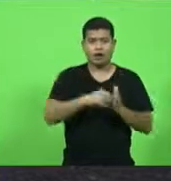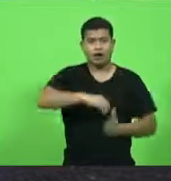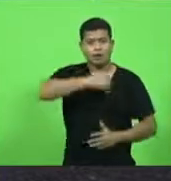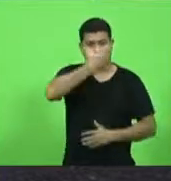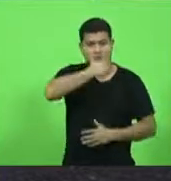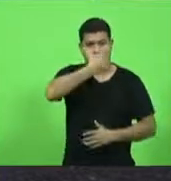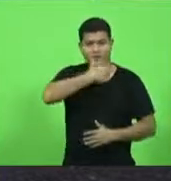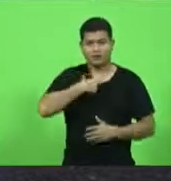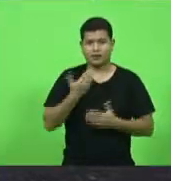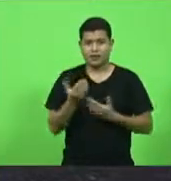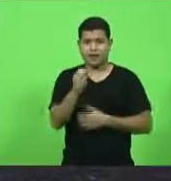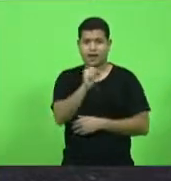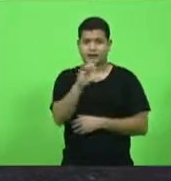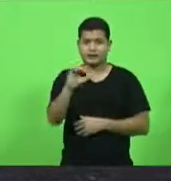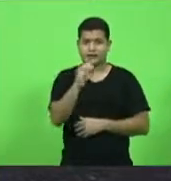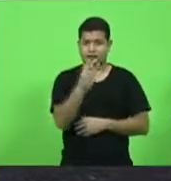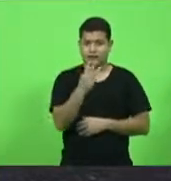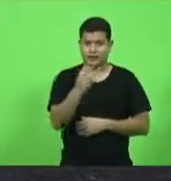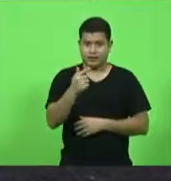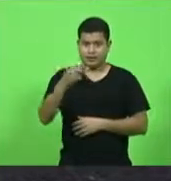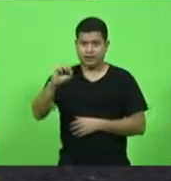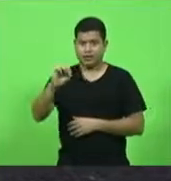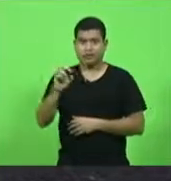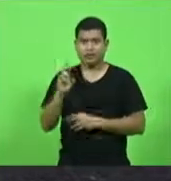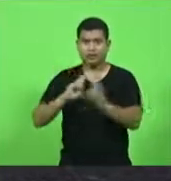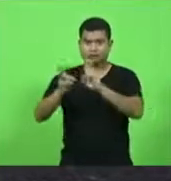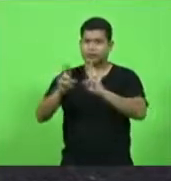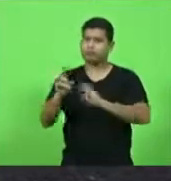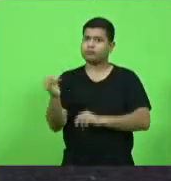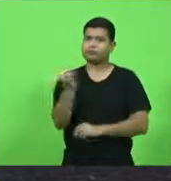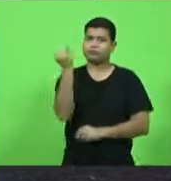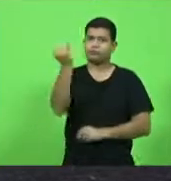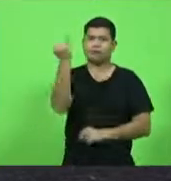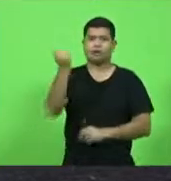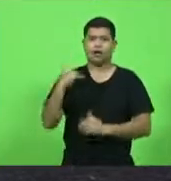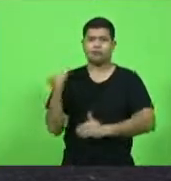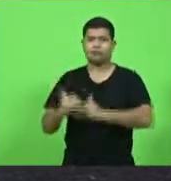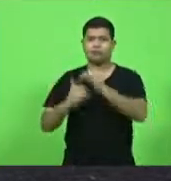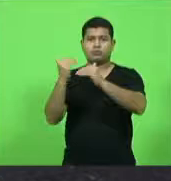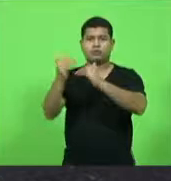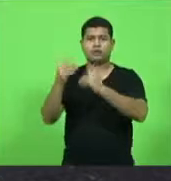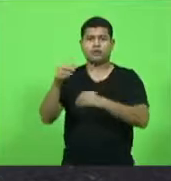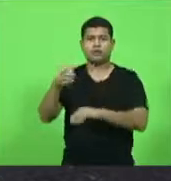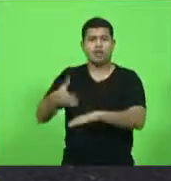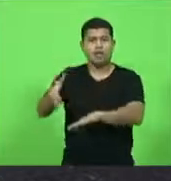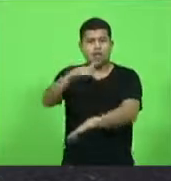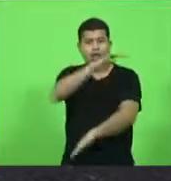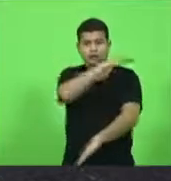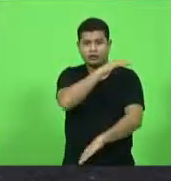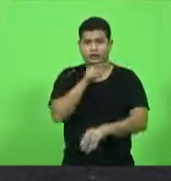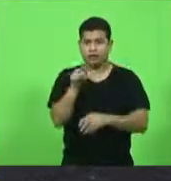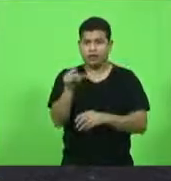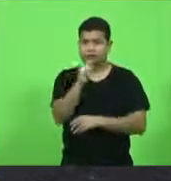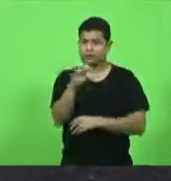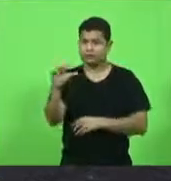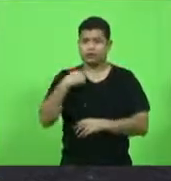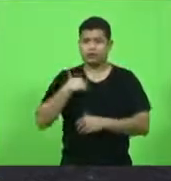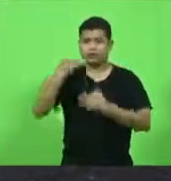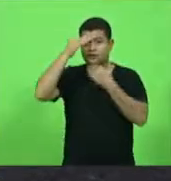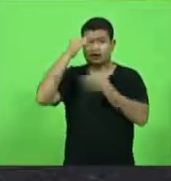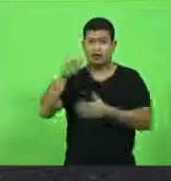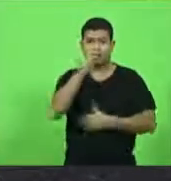SC-370, uma rodovia altamente estratégica e importante para o desenvolvimento da Serra Catarinense. Agradeço ao deputado João